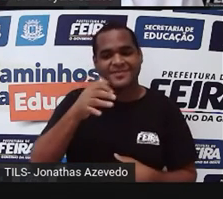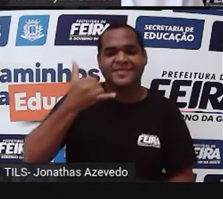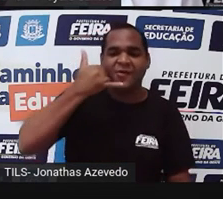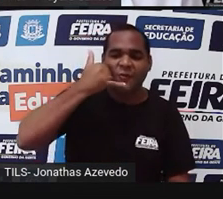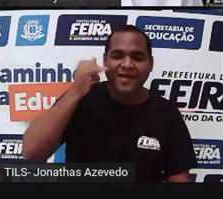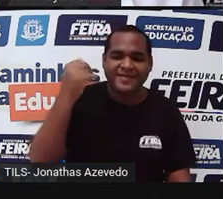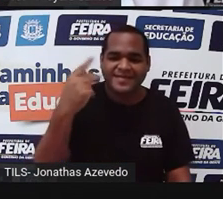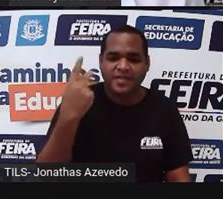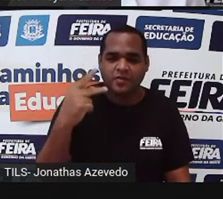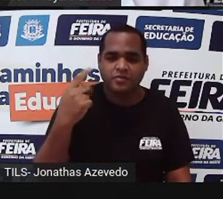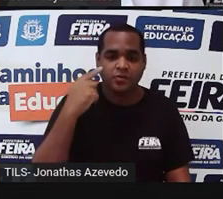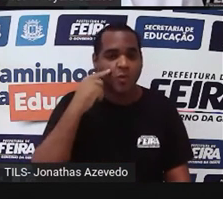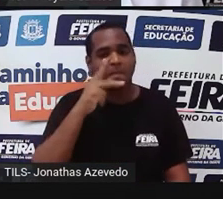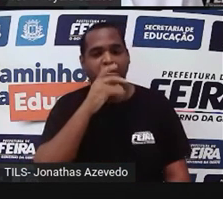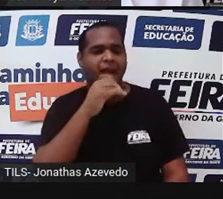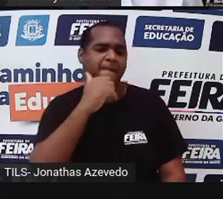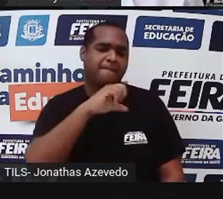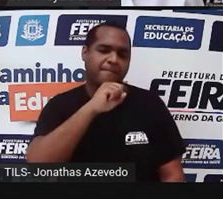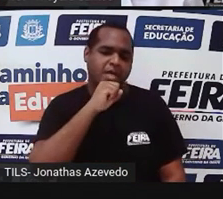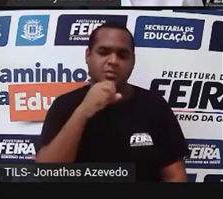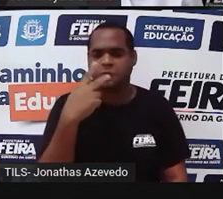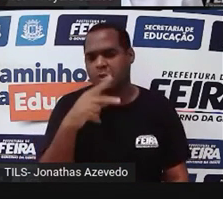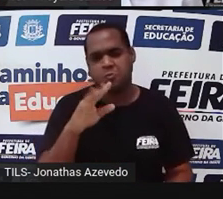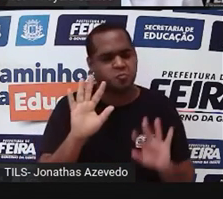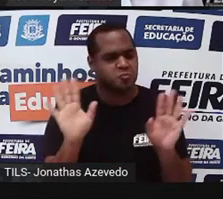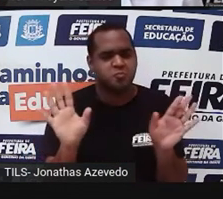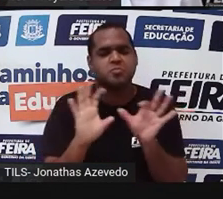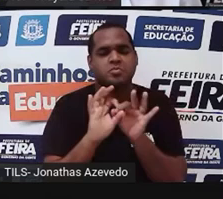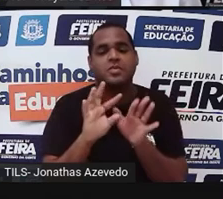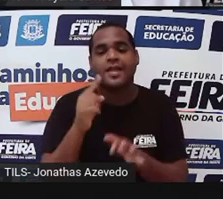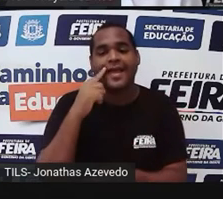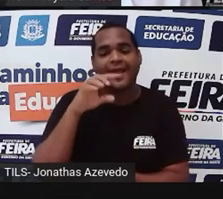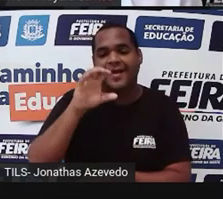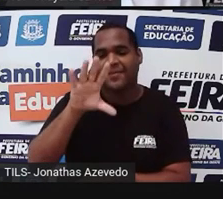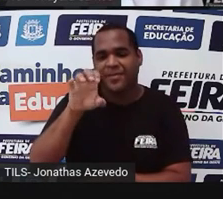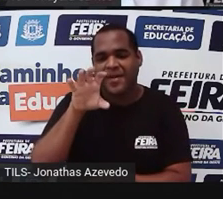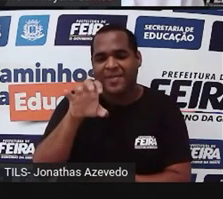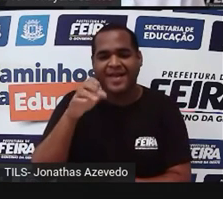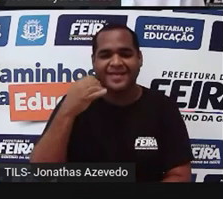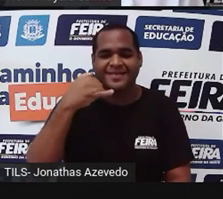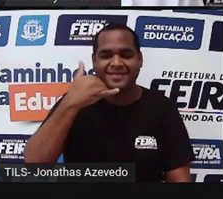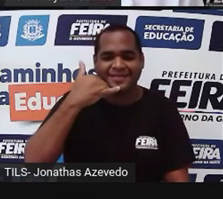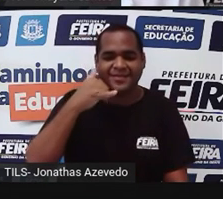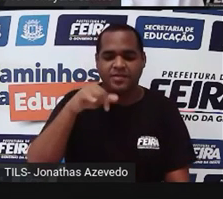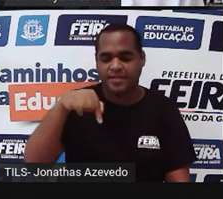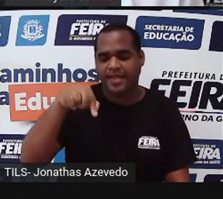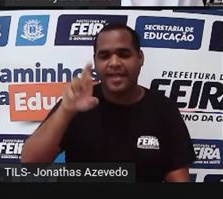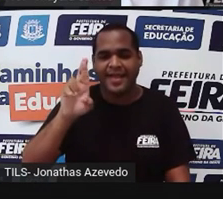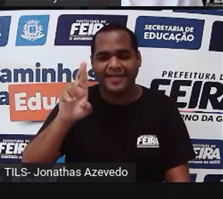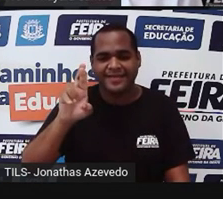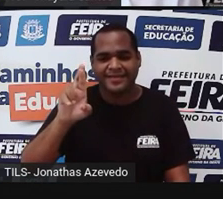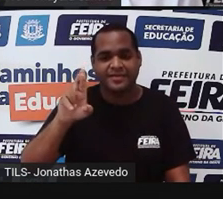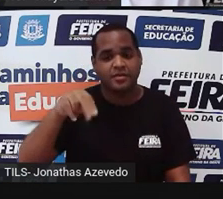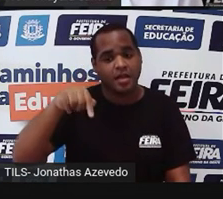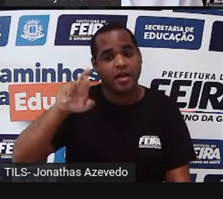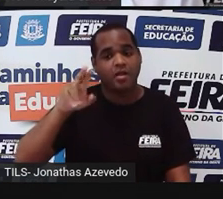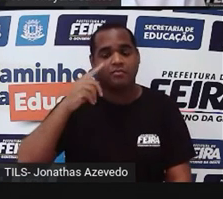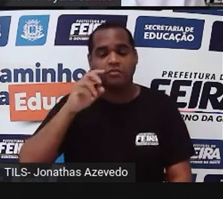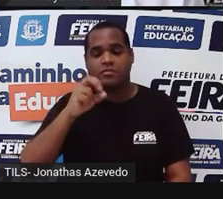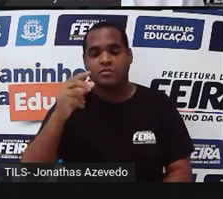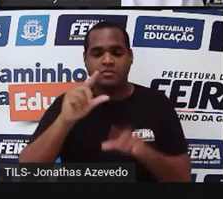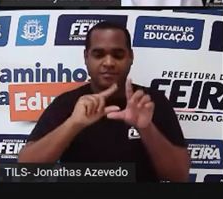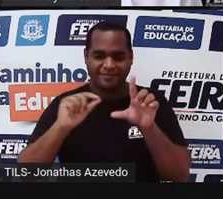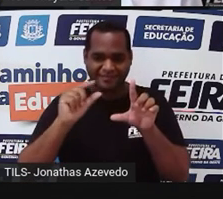celular de vocês, os pais de vocês, para esse QR Code que está aparecendo aí na tela, ou então clicar no link que vai estar na descrição desse vídeo.